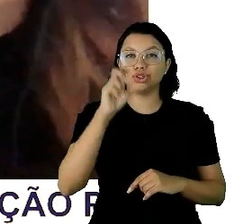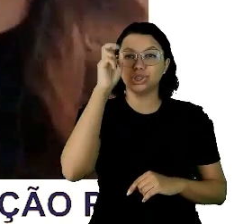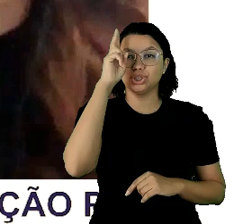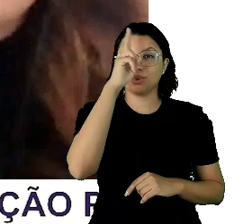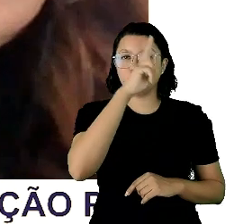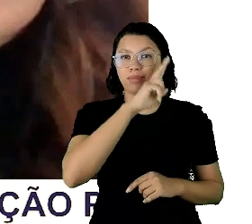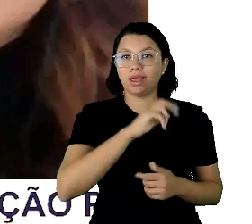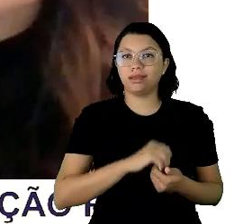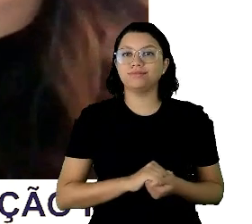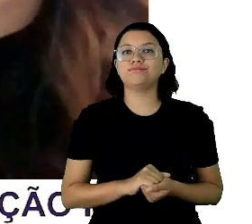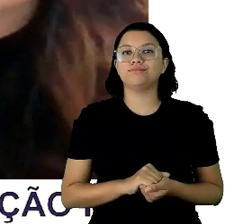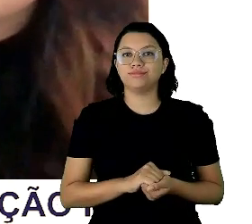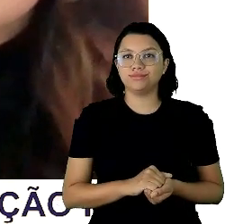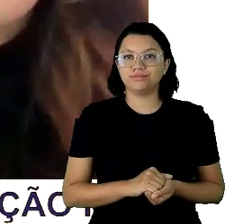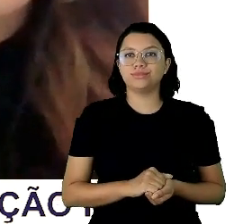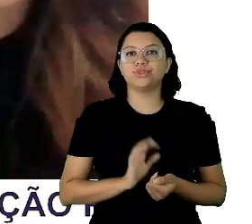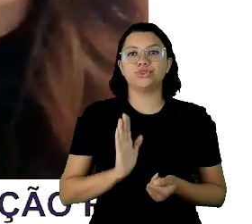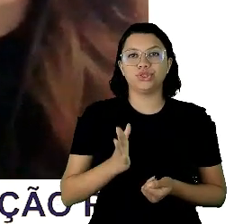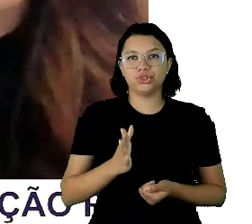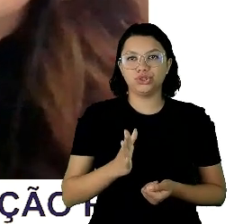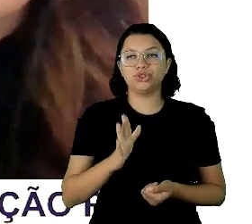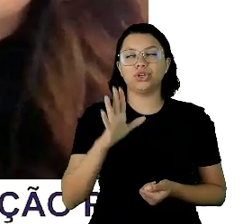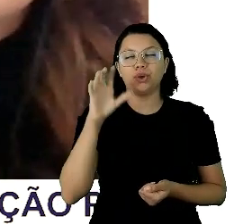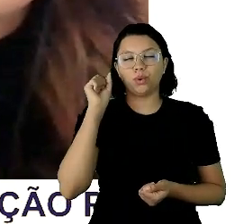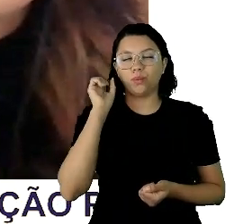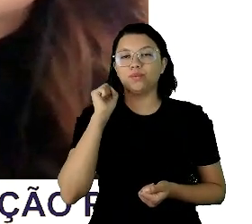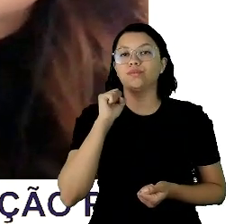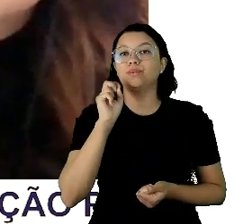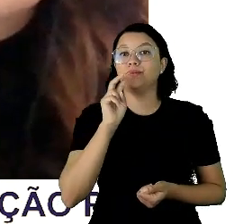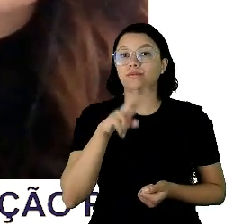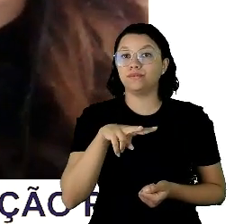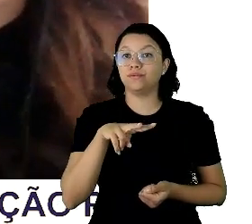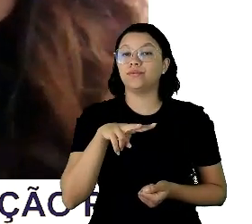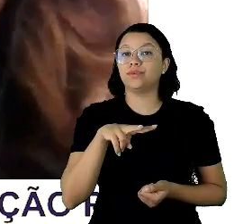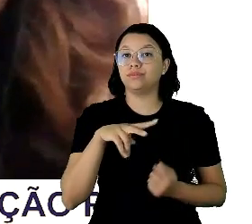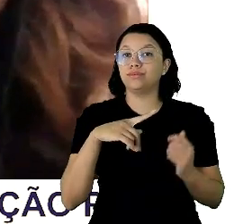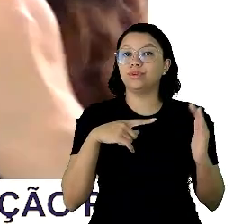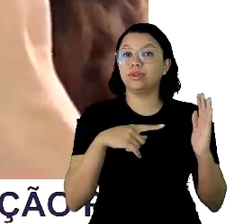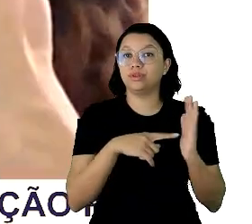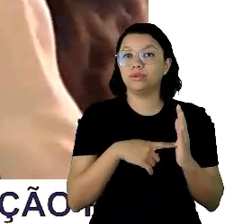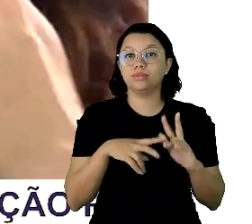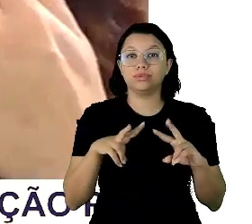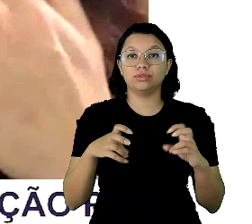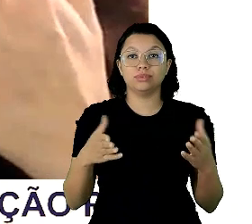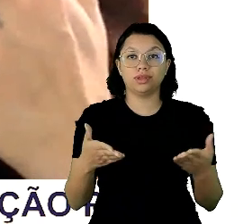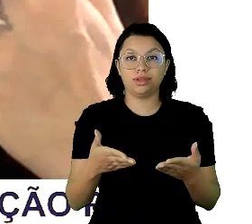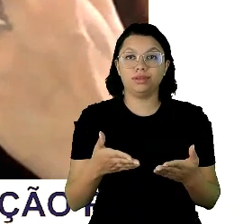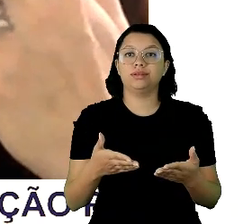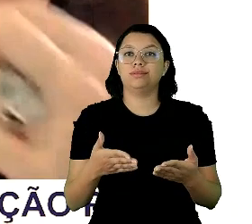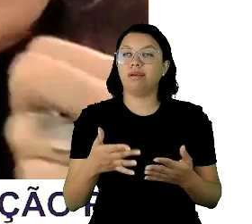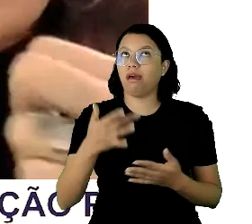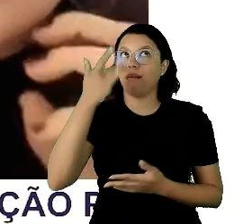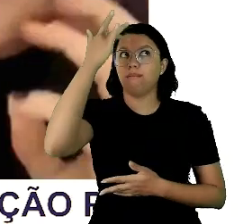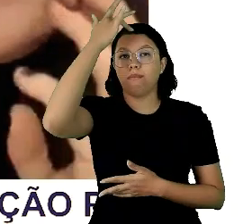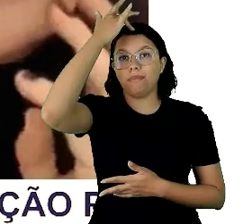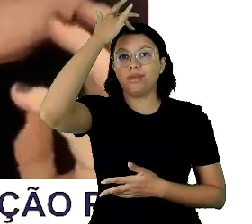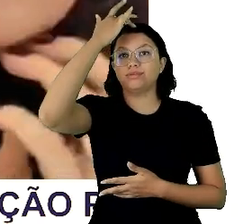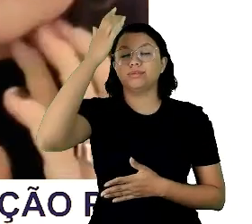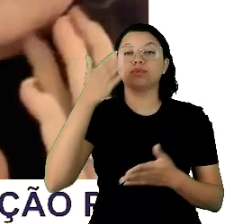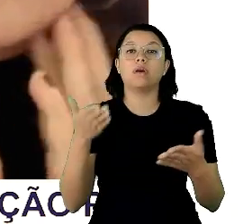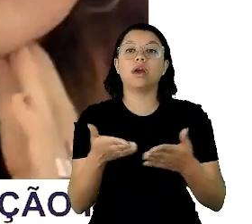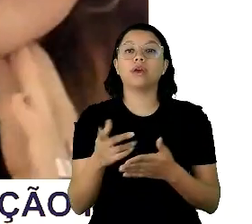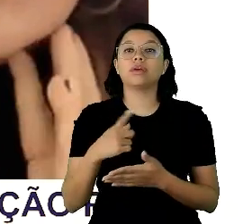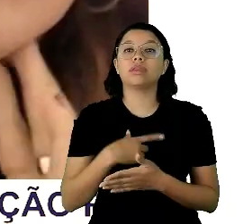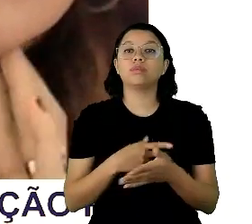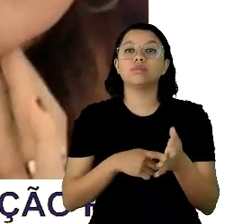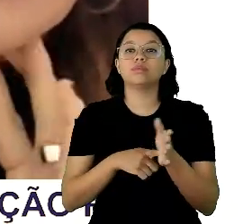viu relatos de ocorrências e que isso é um absurdo. Agora, nós temos aqui uma pergunta da nossa